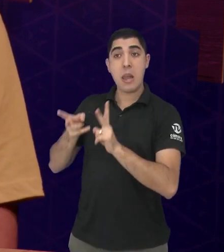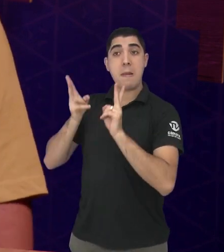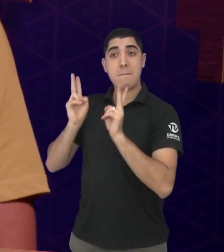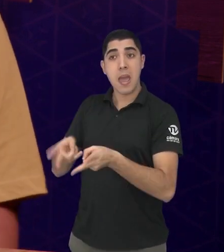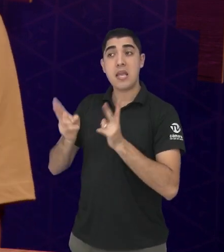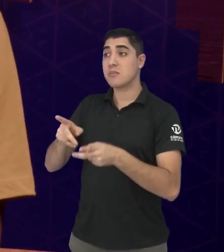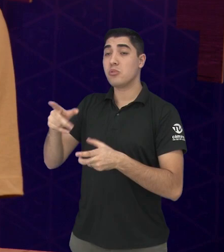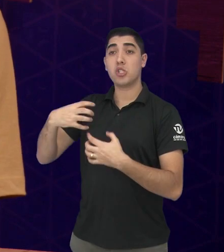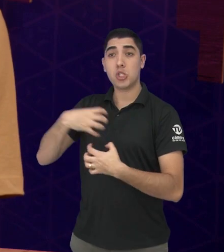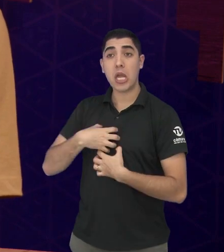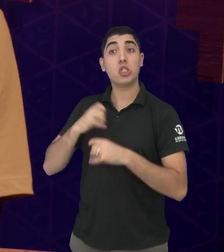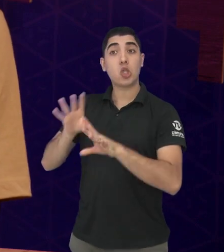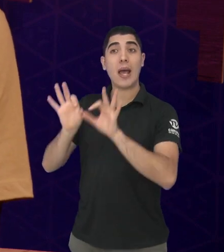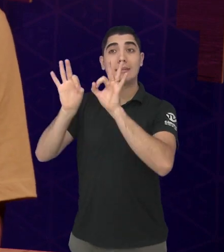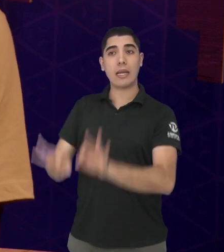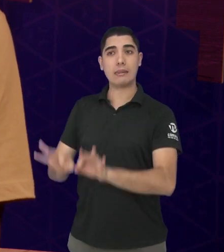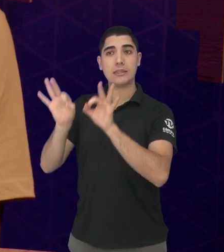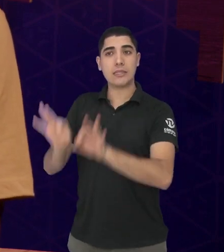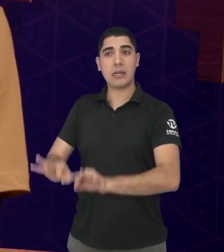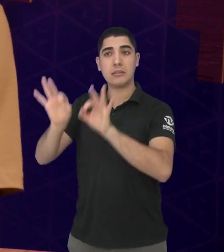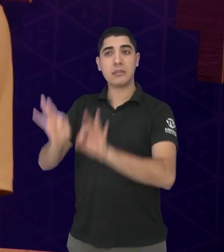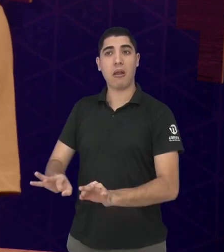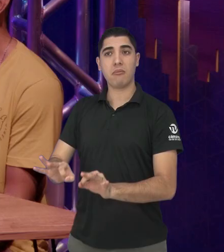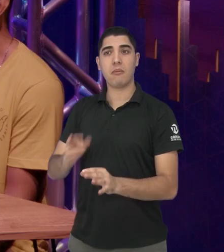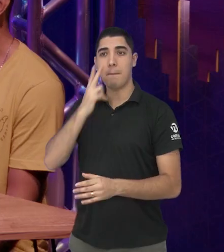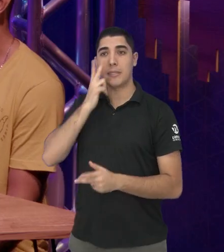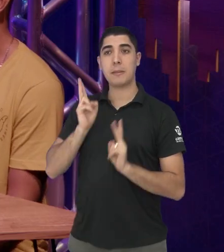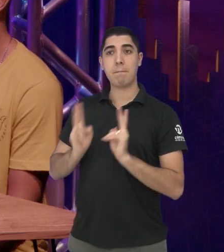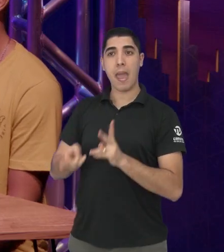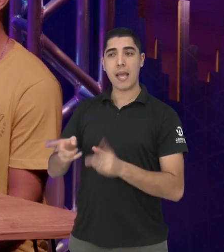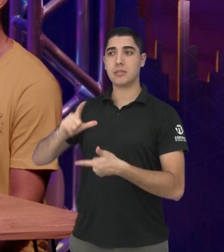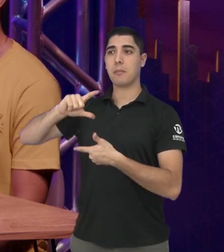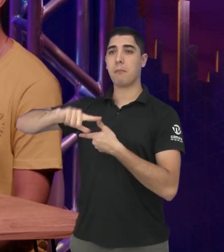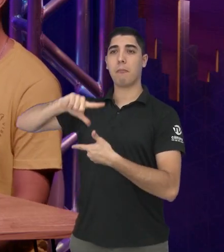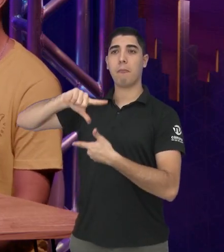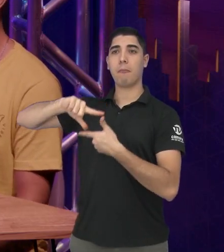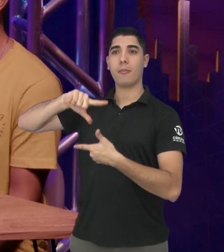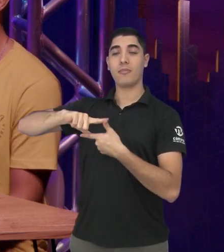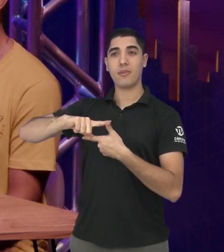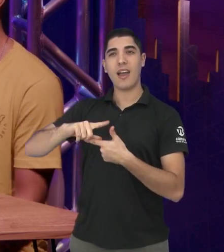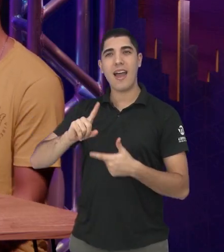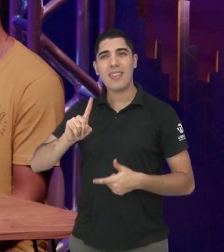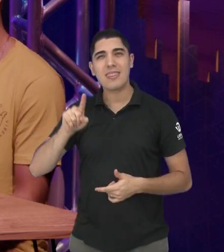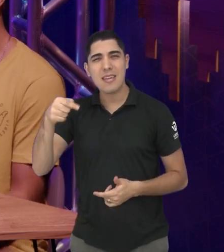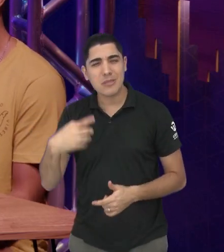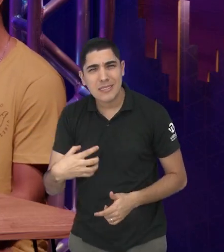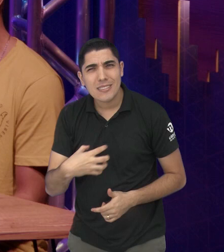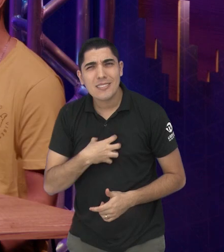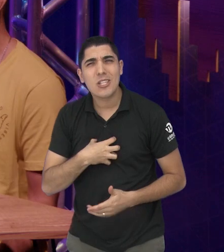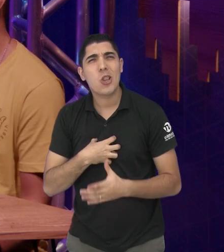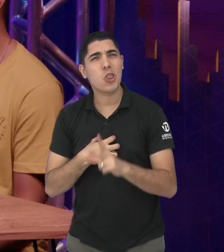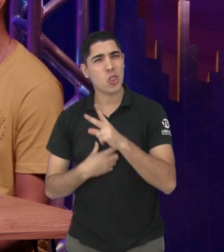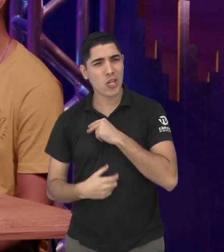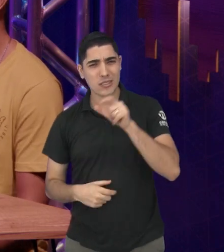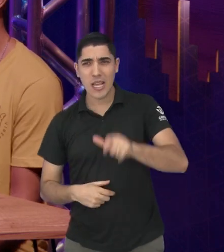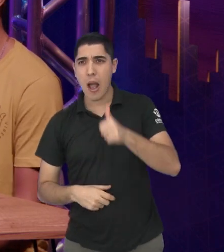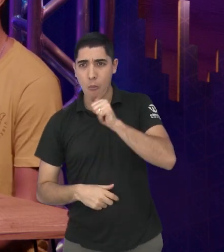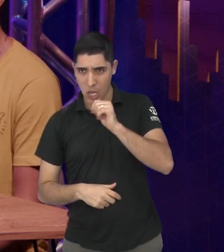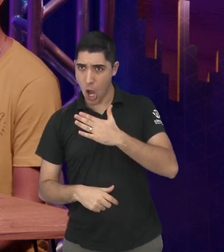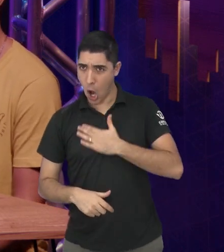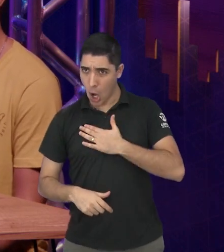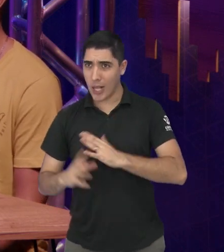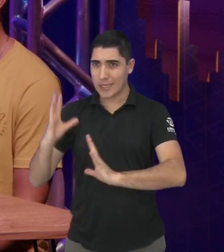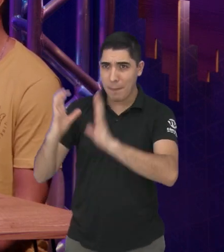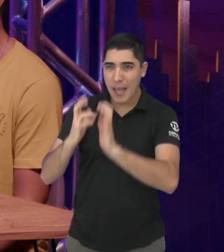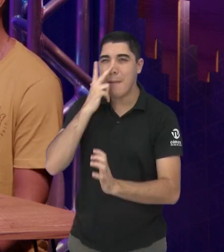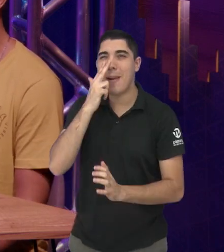robô, ele não erra, entendeu? Ele não tem defeitos. E esse é o grande abismo aí que a gente ainda